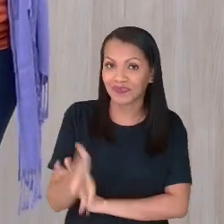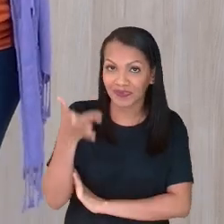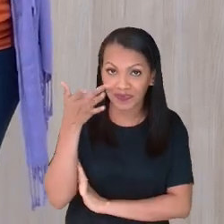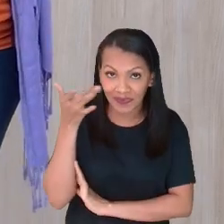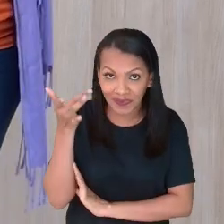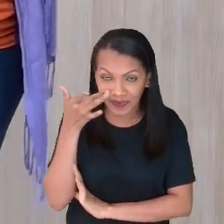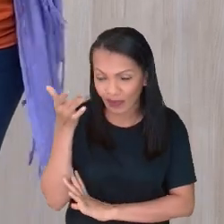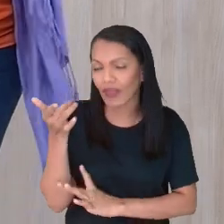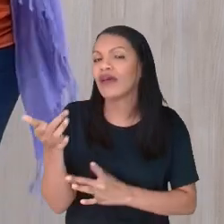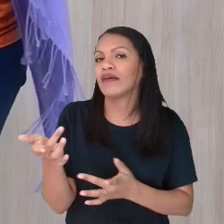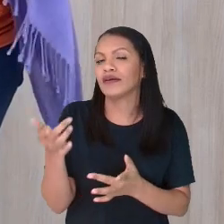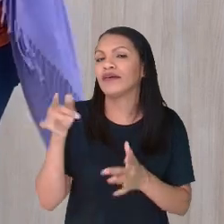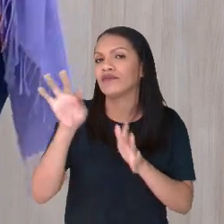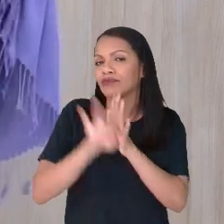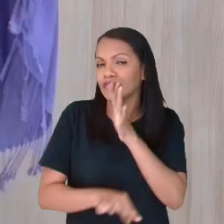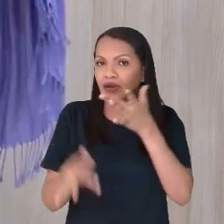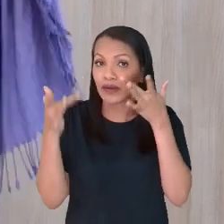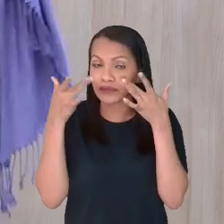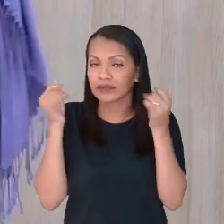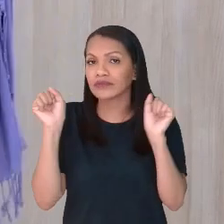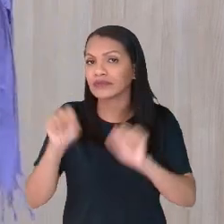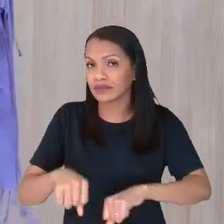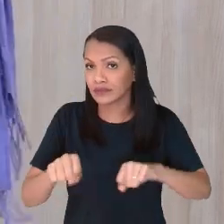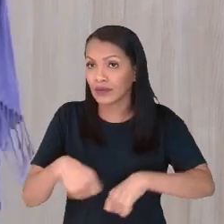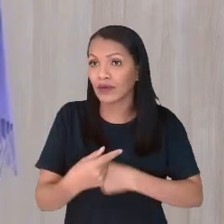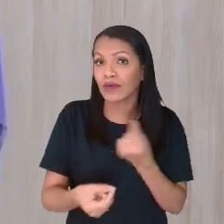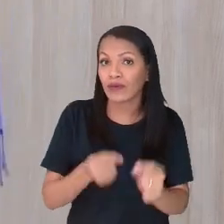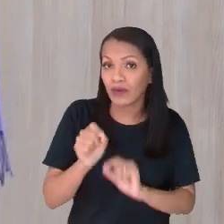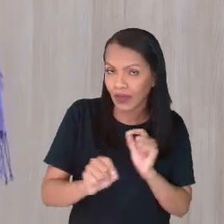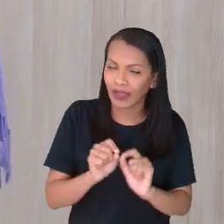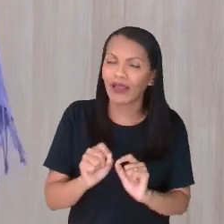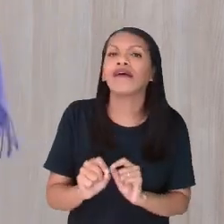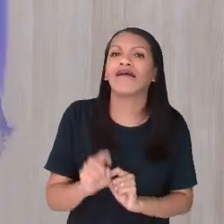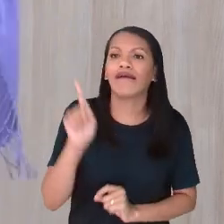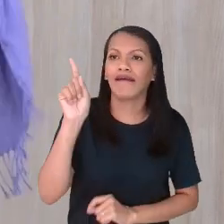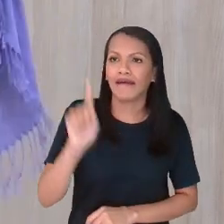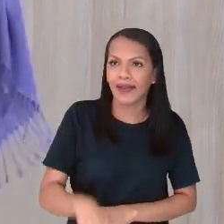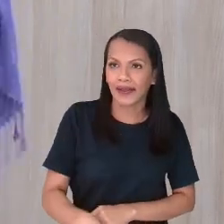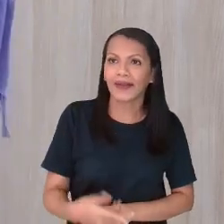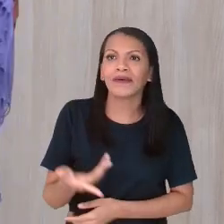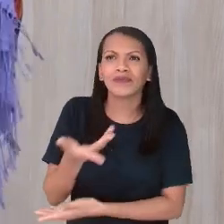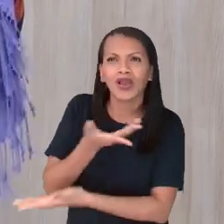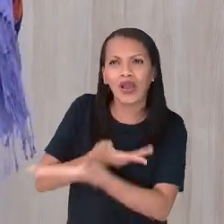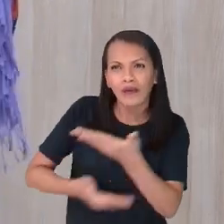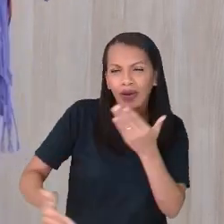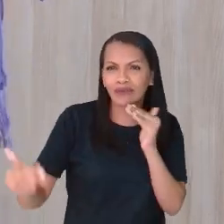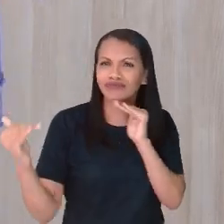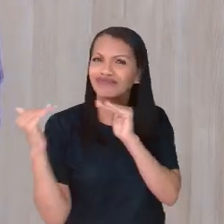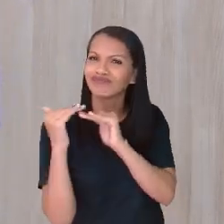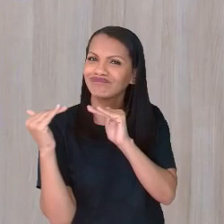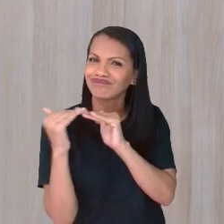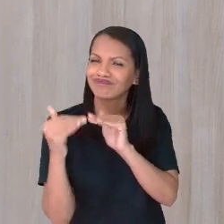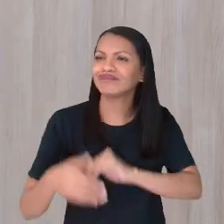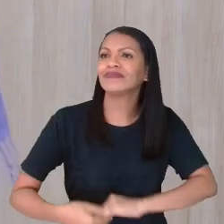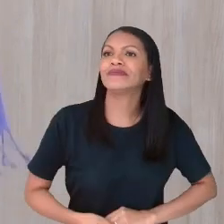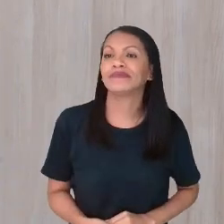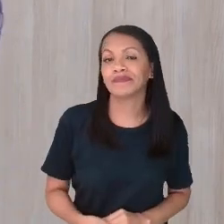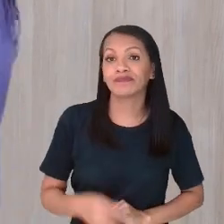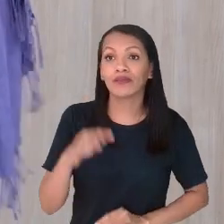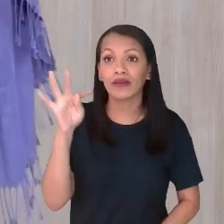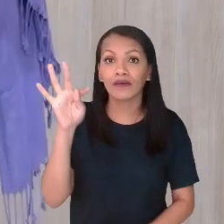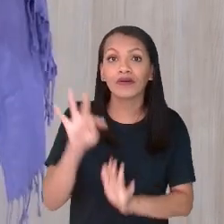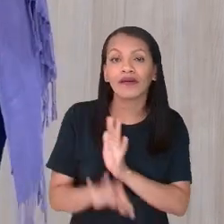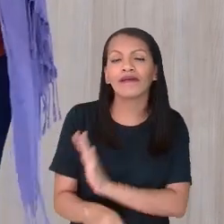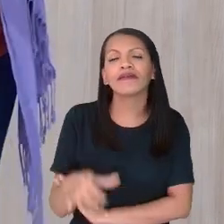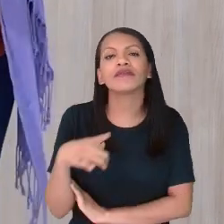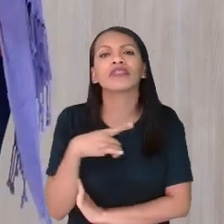teatral, ele falou exatamente sobre isso. Então, o texto teatral, ele